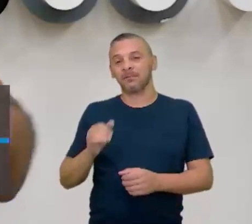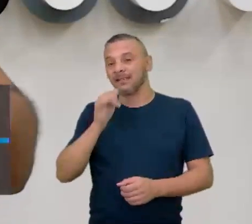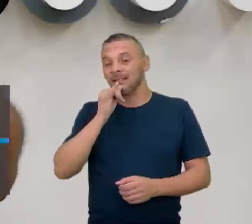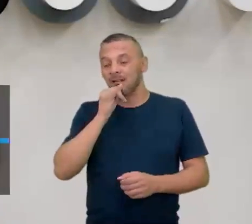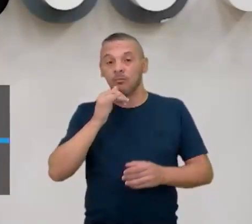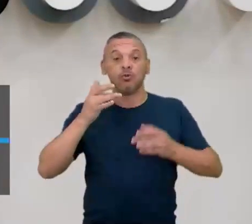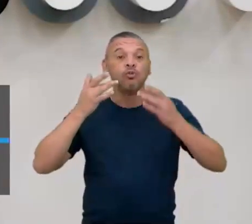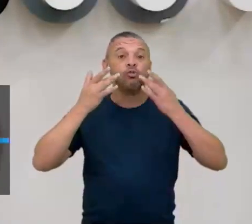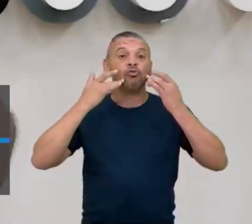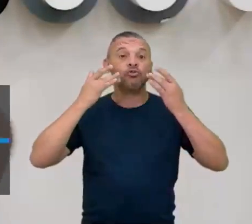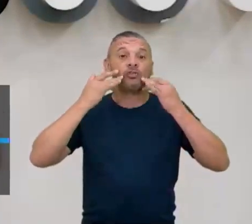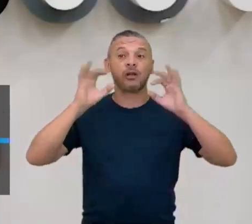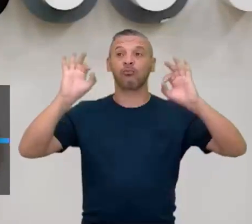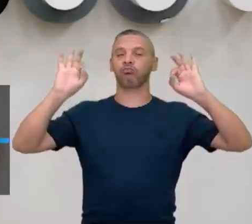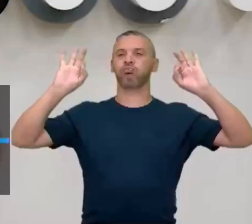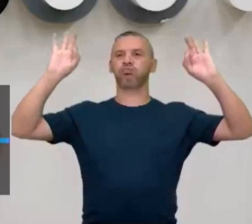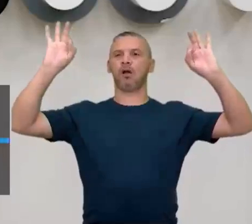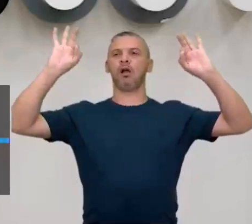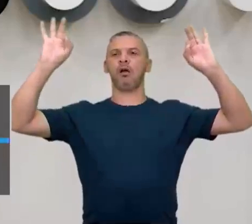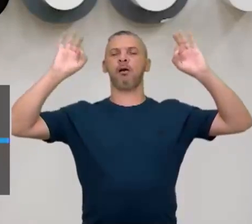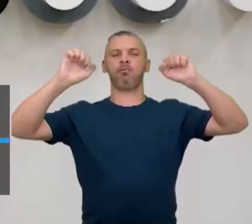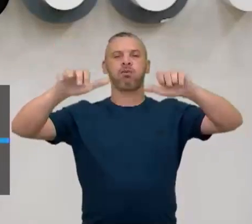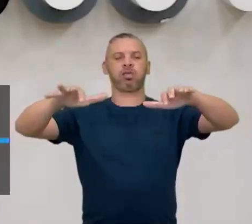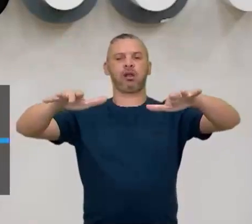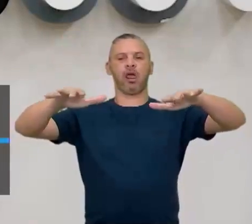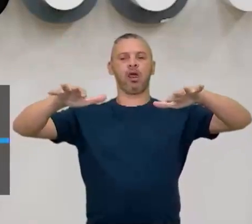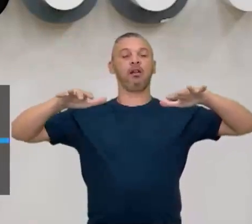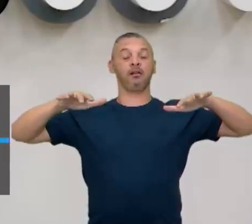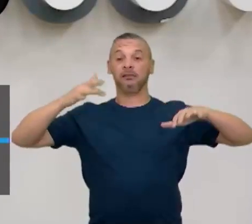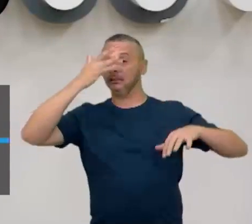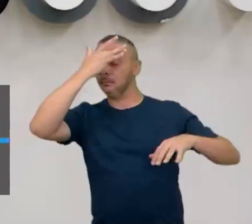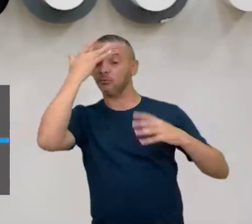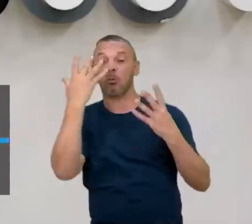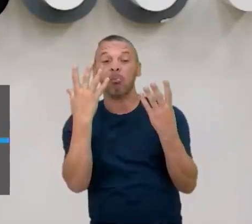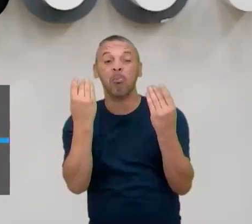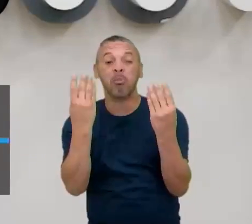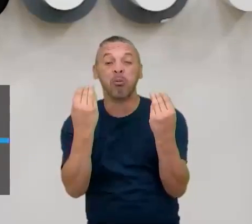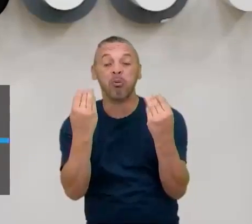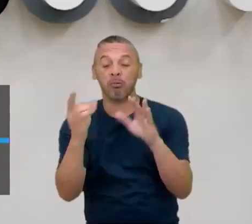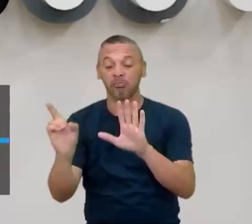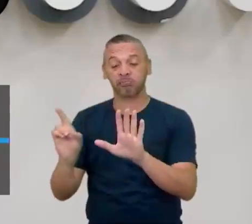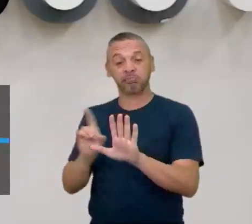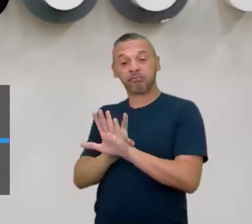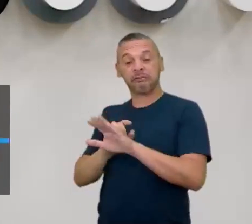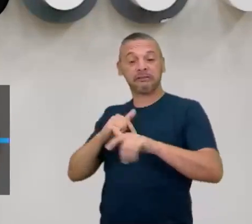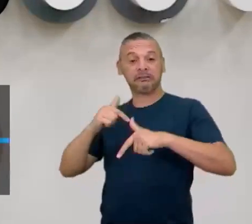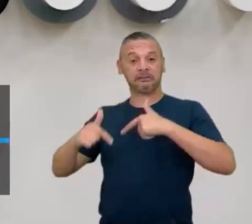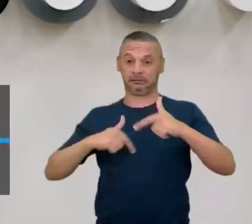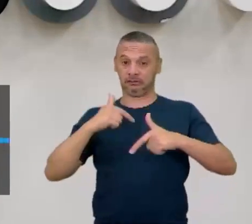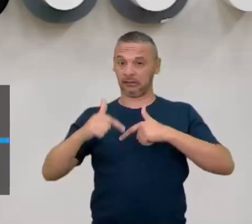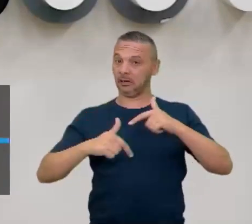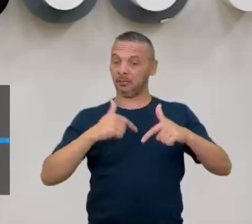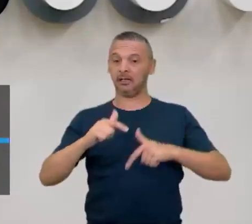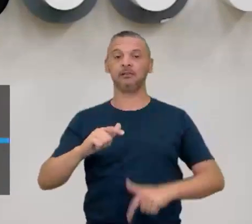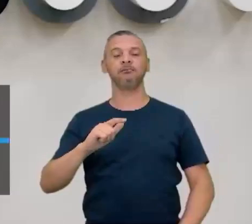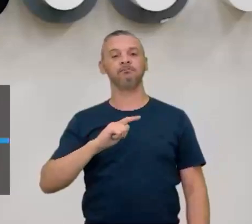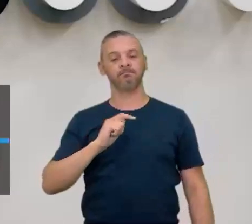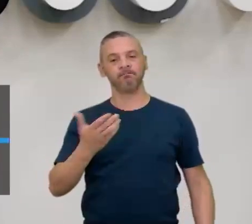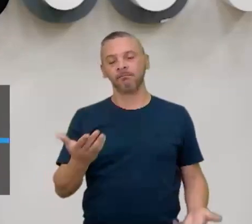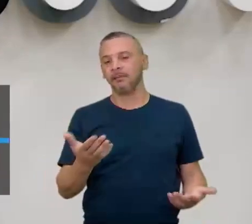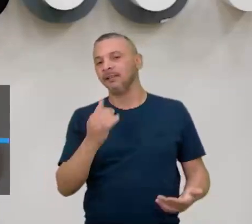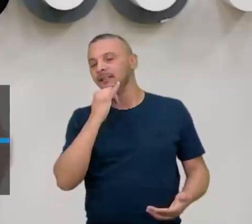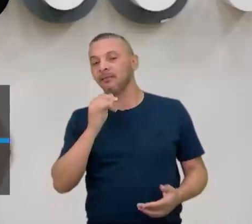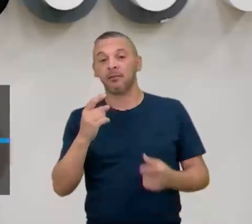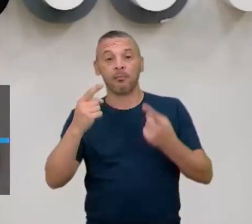maior, tem cada pessoa fazendo um certo trabalho, né? Então, isso é muito importante. Então, primeiro que a gente conhece